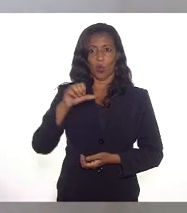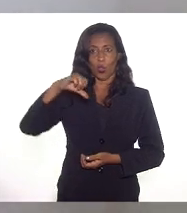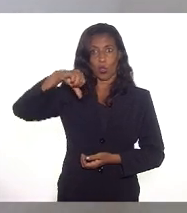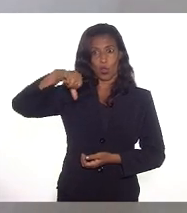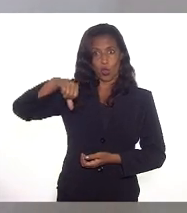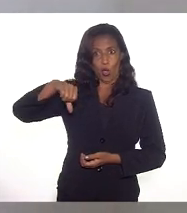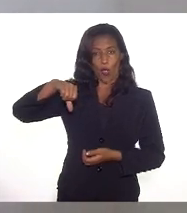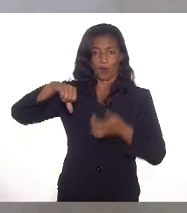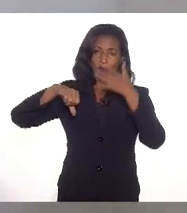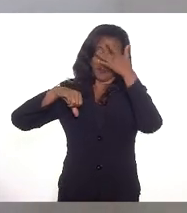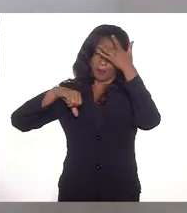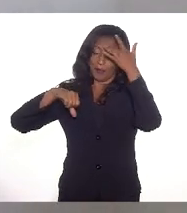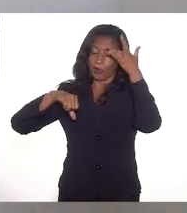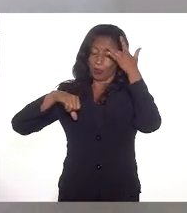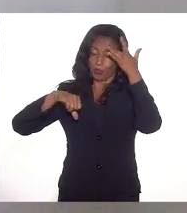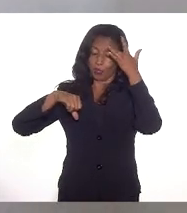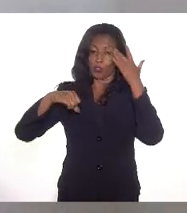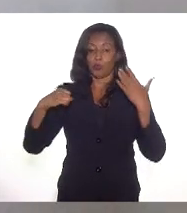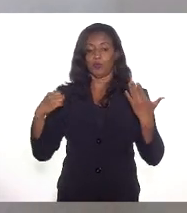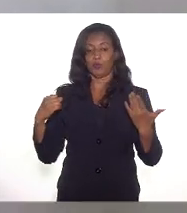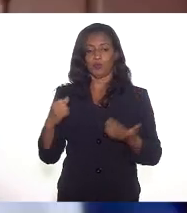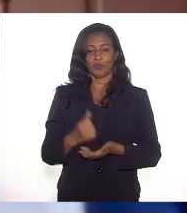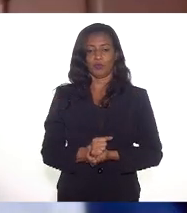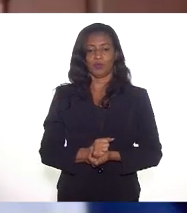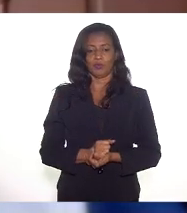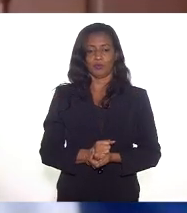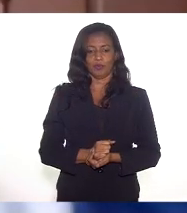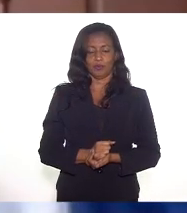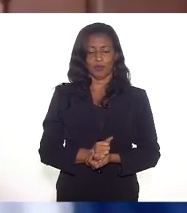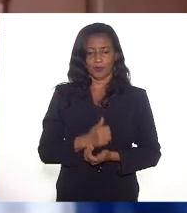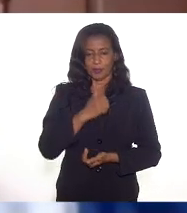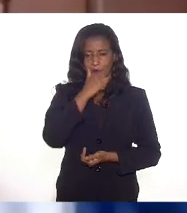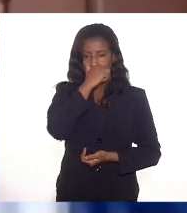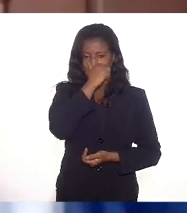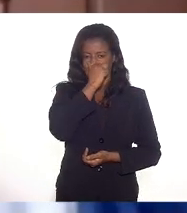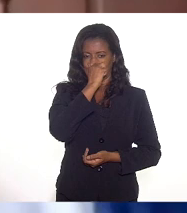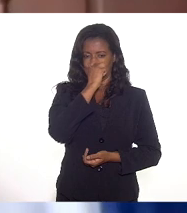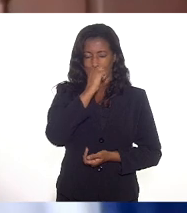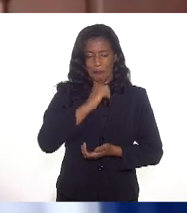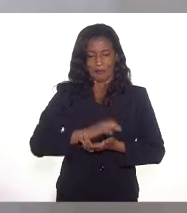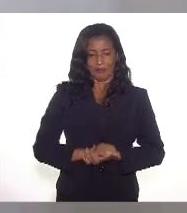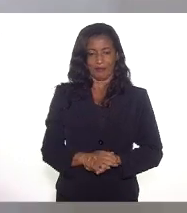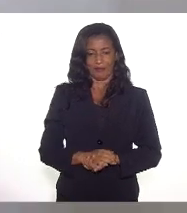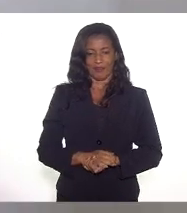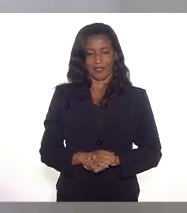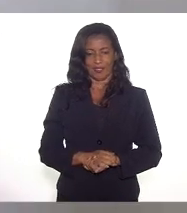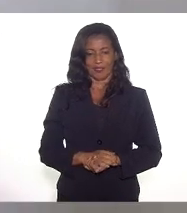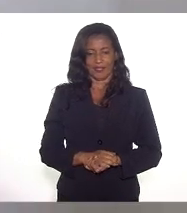2, 4, 6, 8, 9. Discutimos hoje... Pode me escrever para amanhã, presidente. Pronto. Ok.